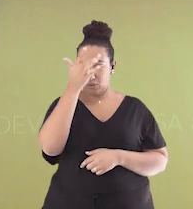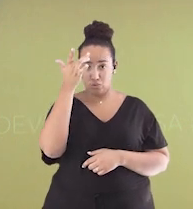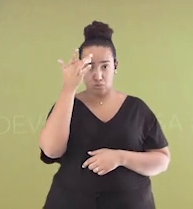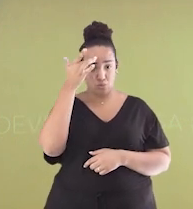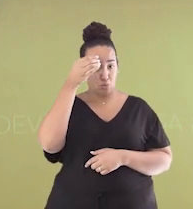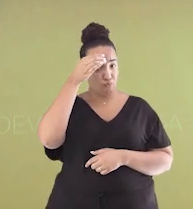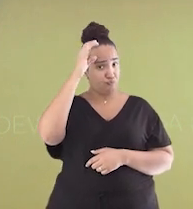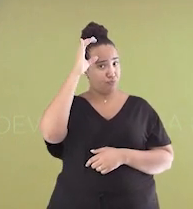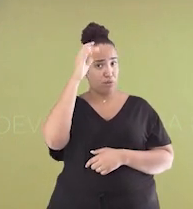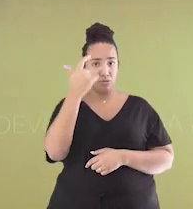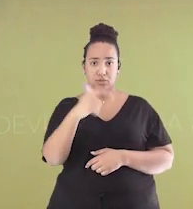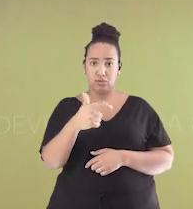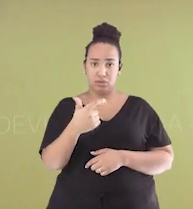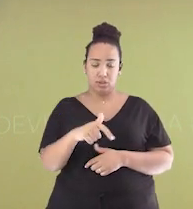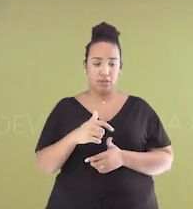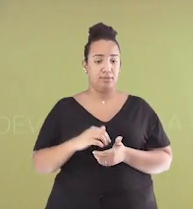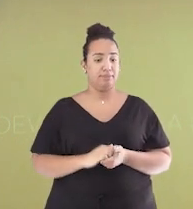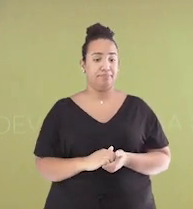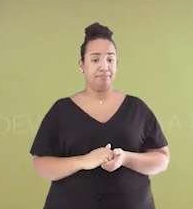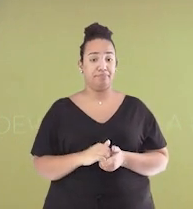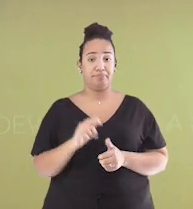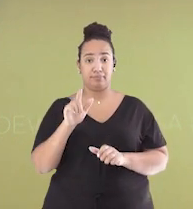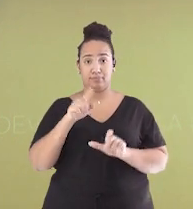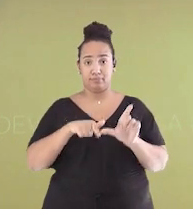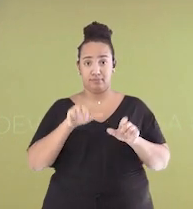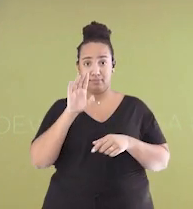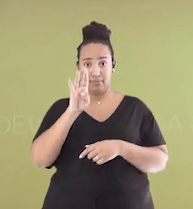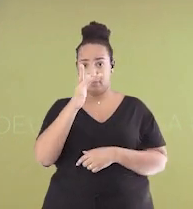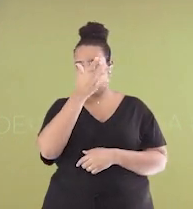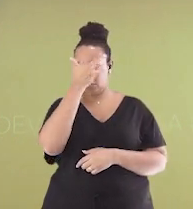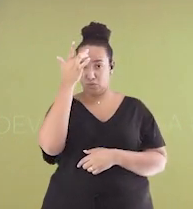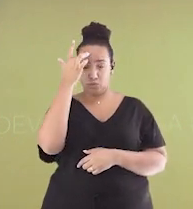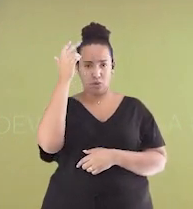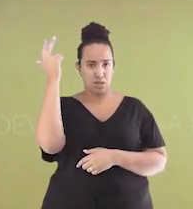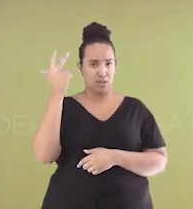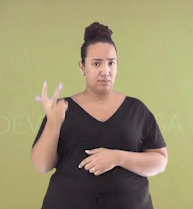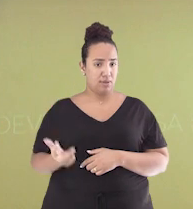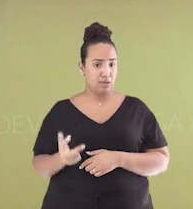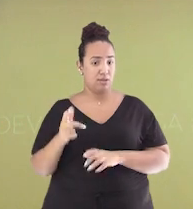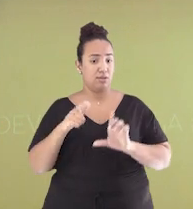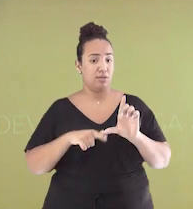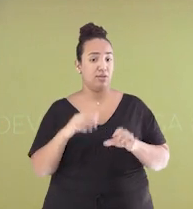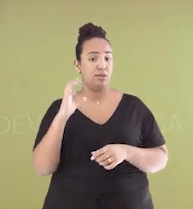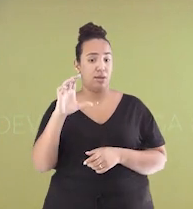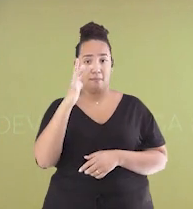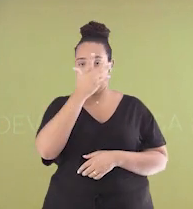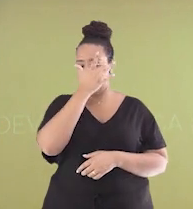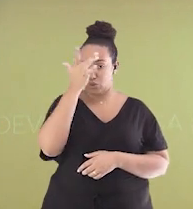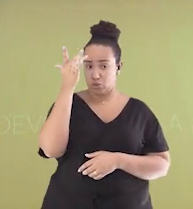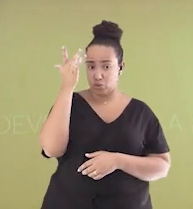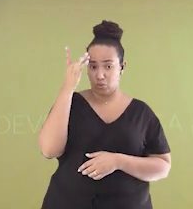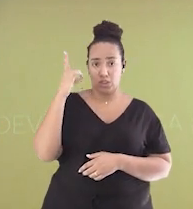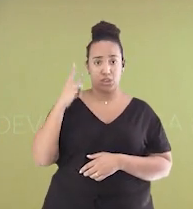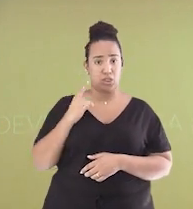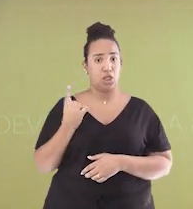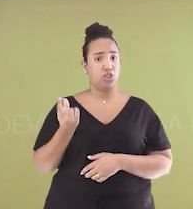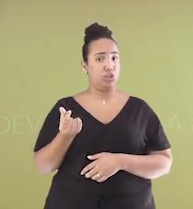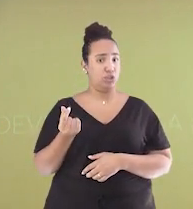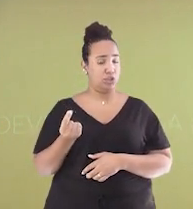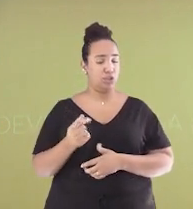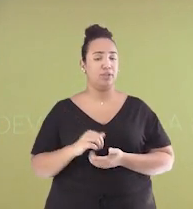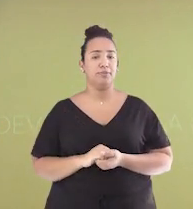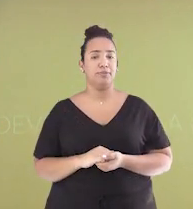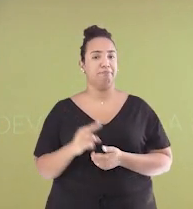sem conhecimento. Letra B, pessoa que age com esperteza. Ou a letra C, pessoa que tem